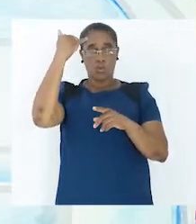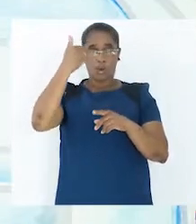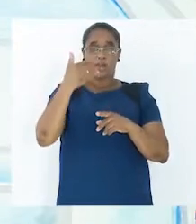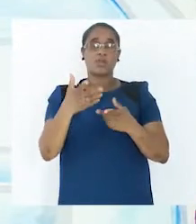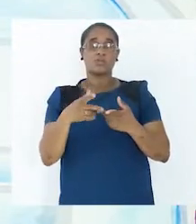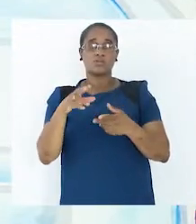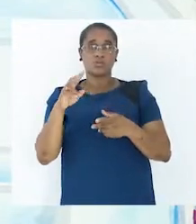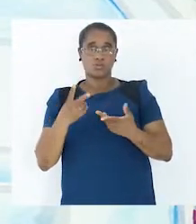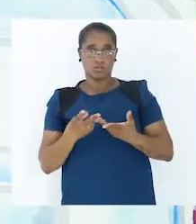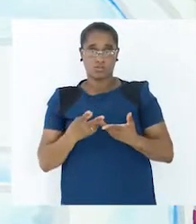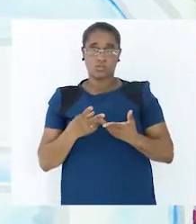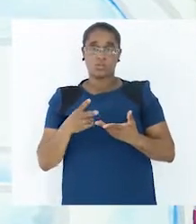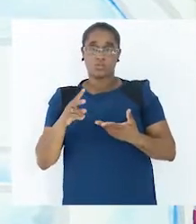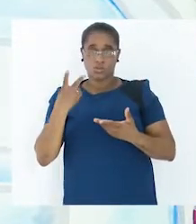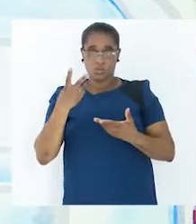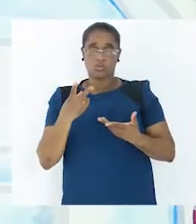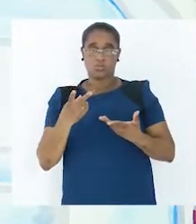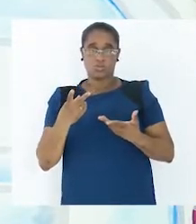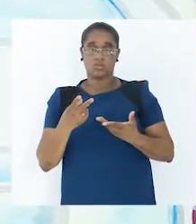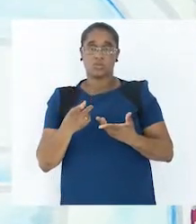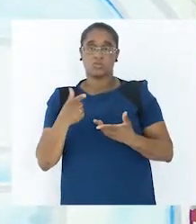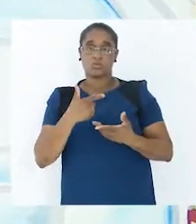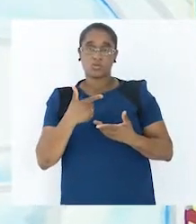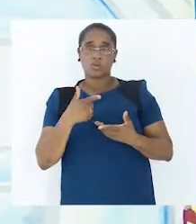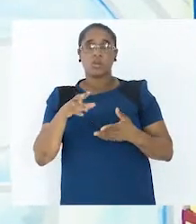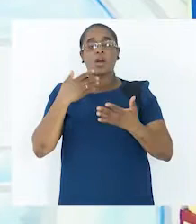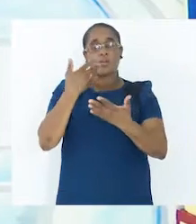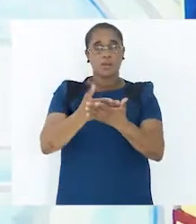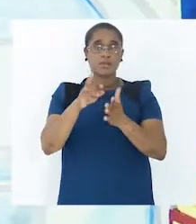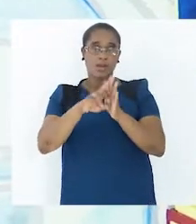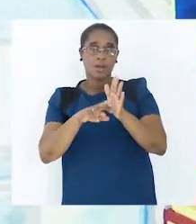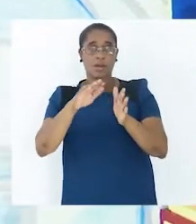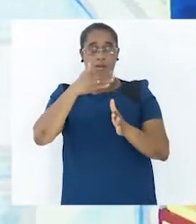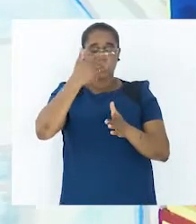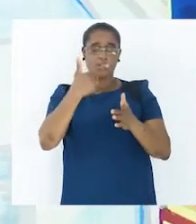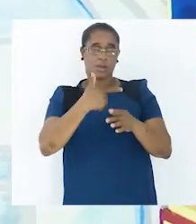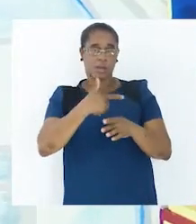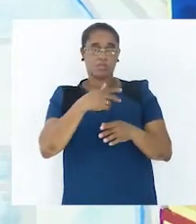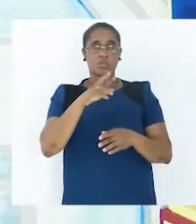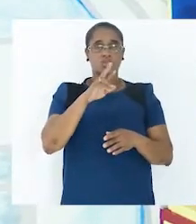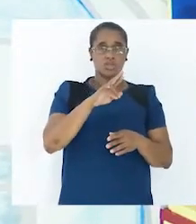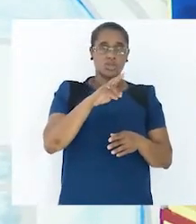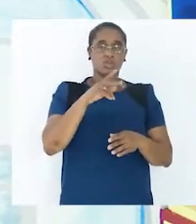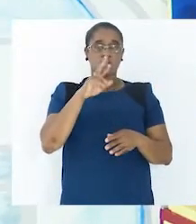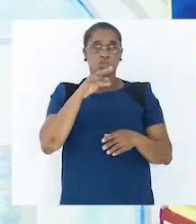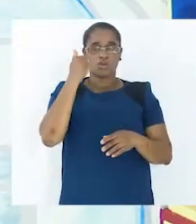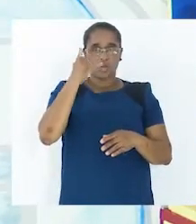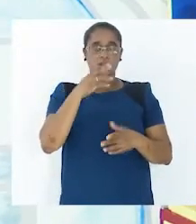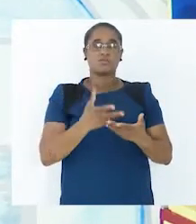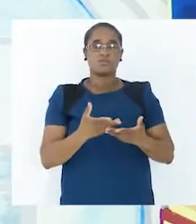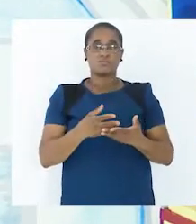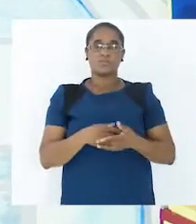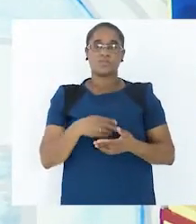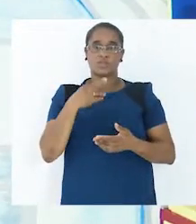Aplicando a regra, portanto, o primeiro termo é x, ficamos com x². Dobro é 2 vezes o primeiro